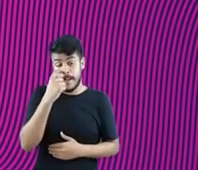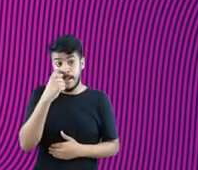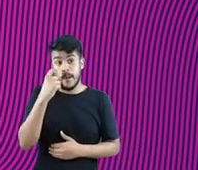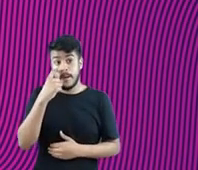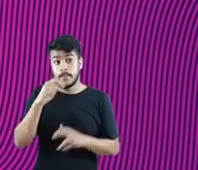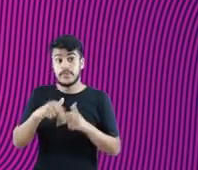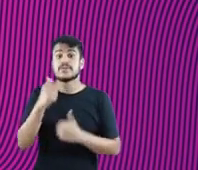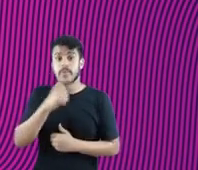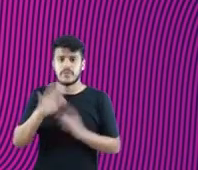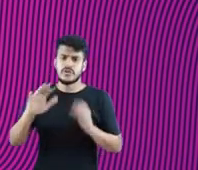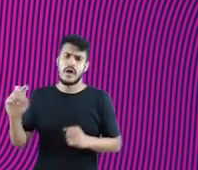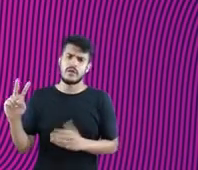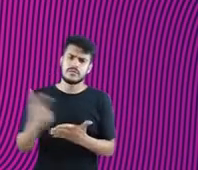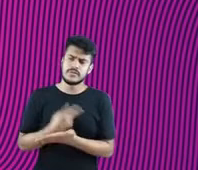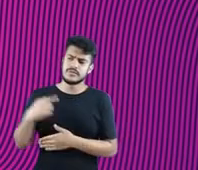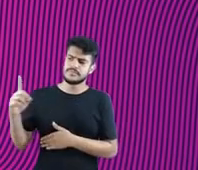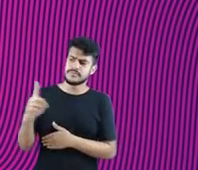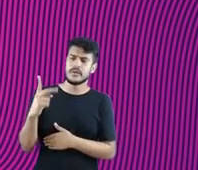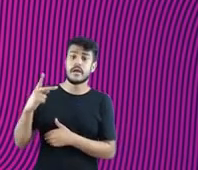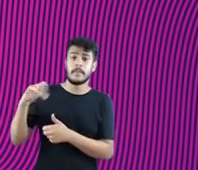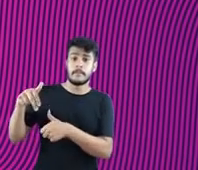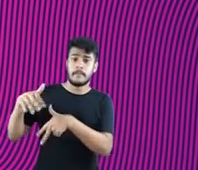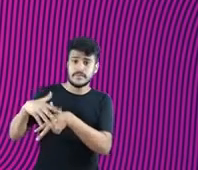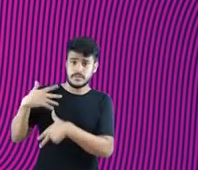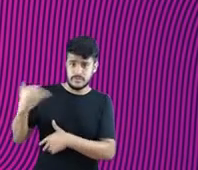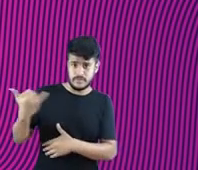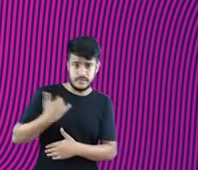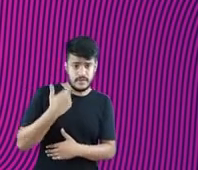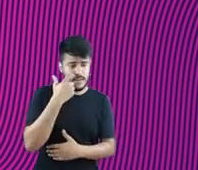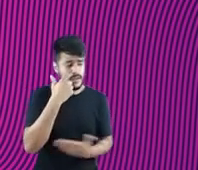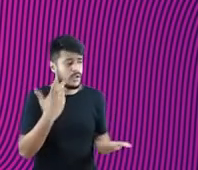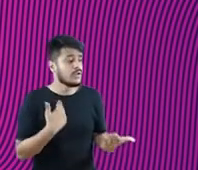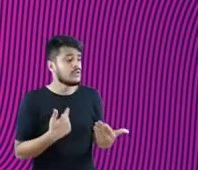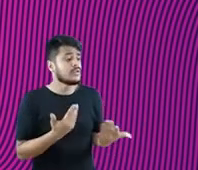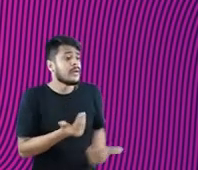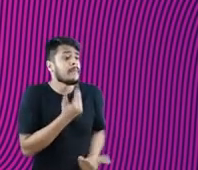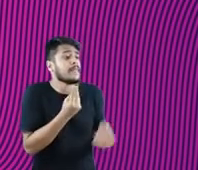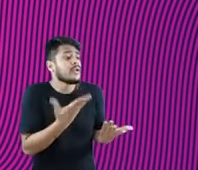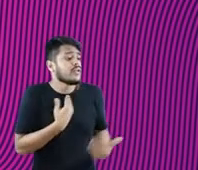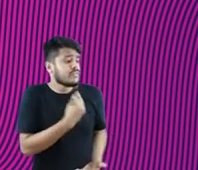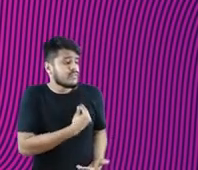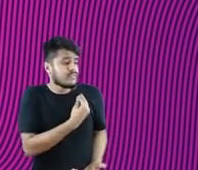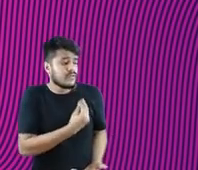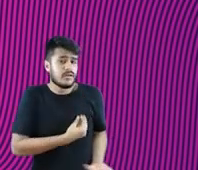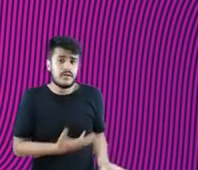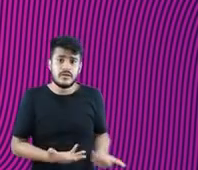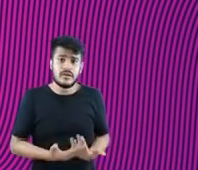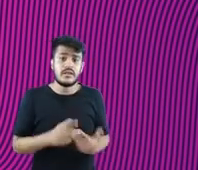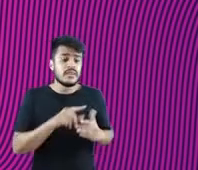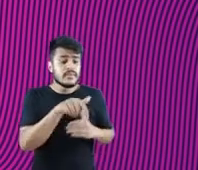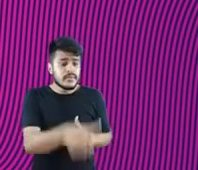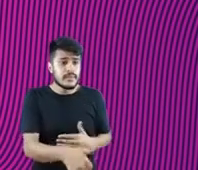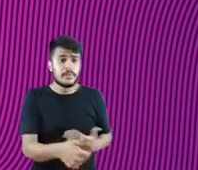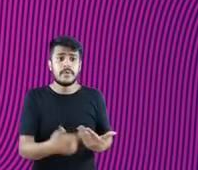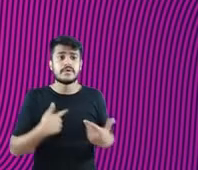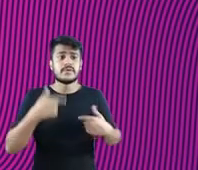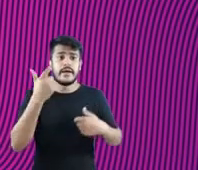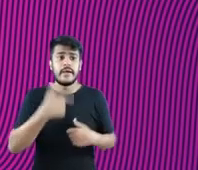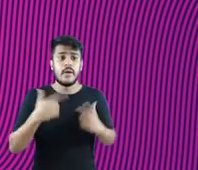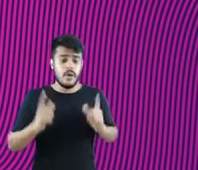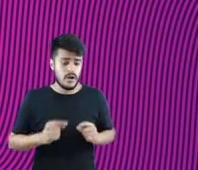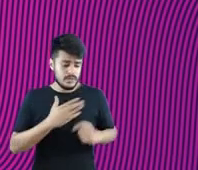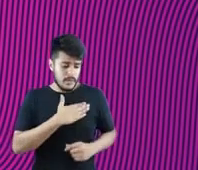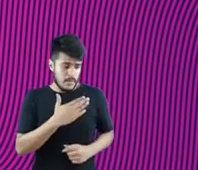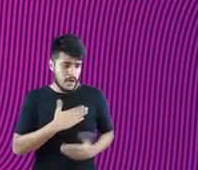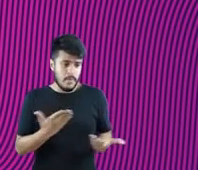questionamento aqui, de a paciente chegar para mim e falou assim, o que adiantou viver? Se para depois disso eu tive um câncer de mama e agora eu não posso